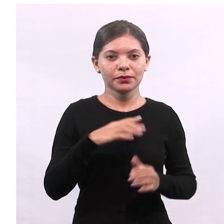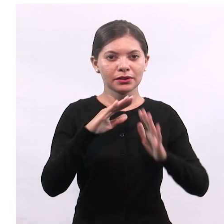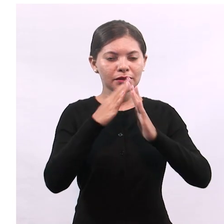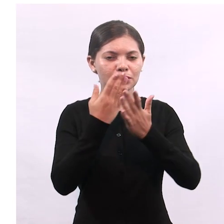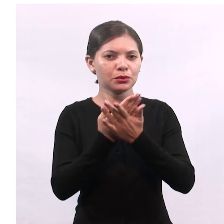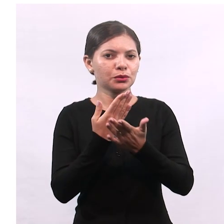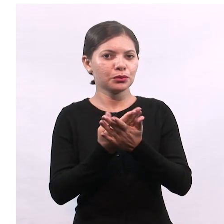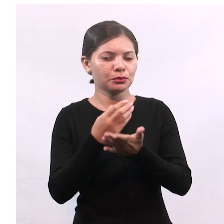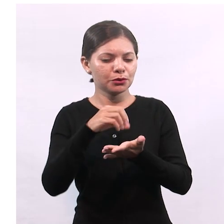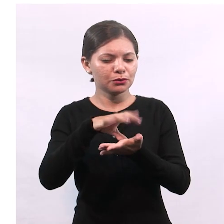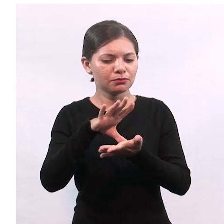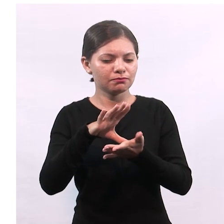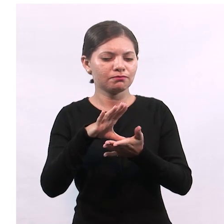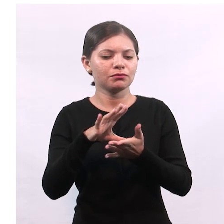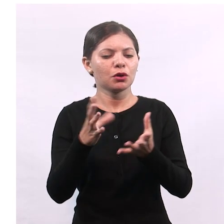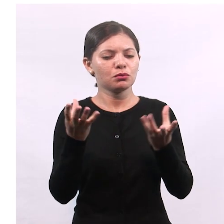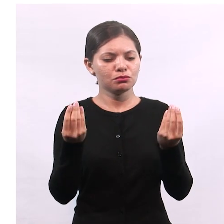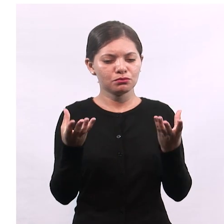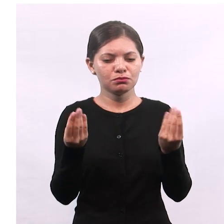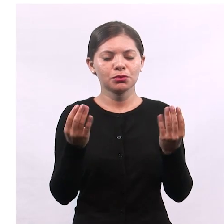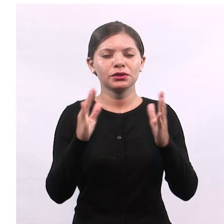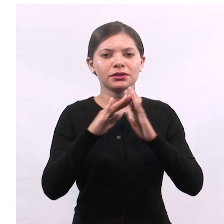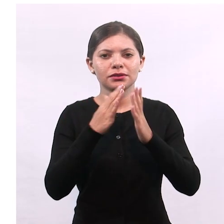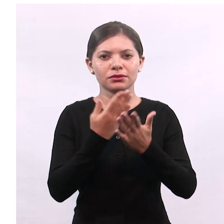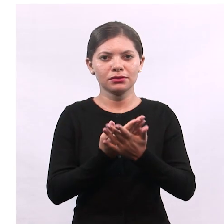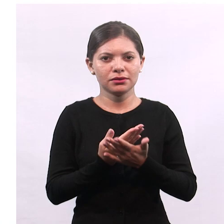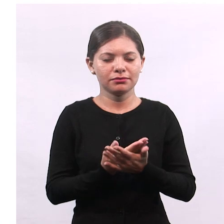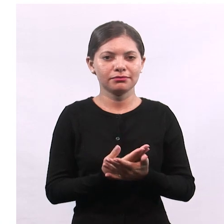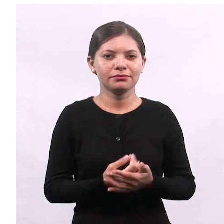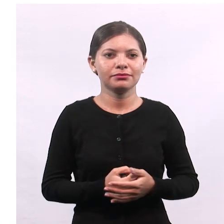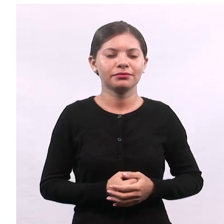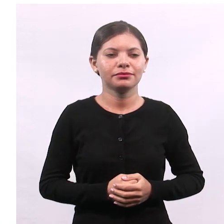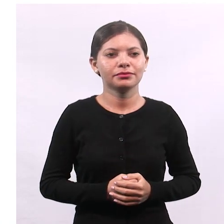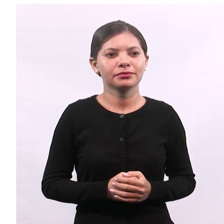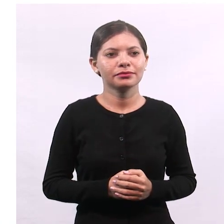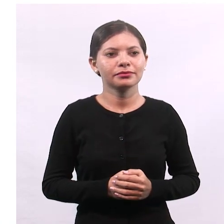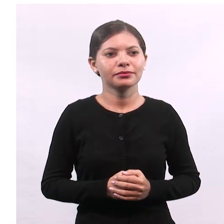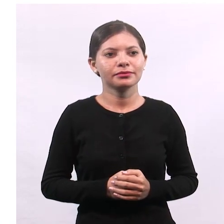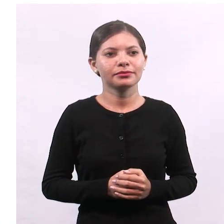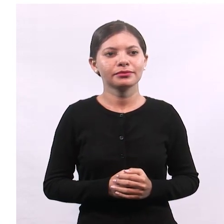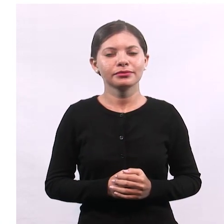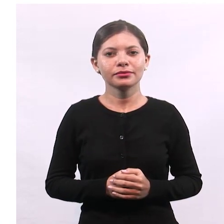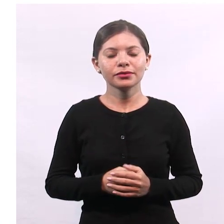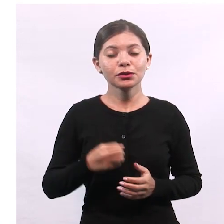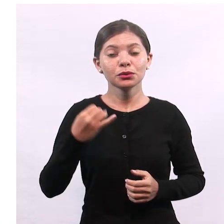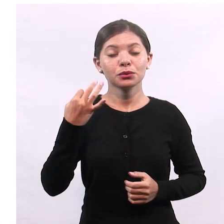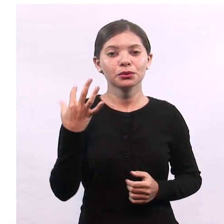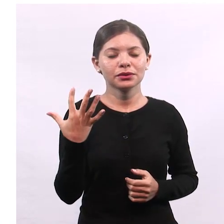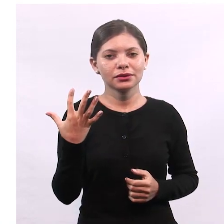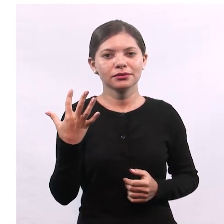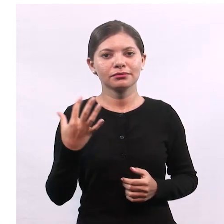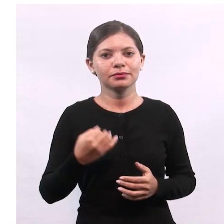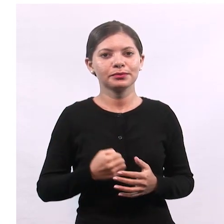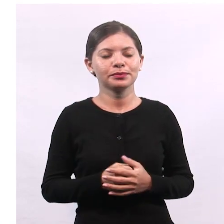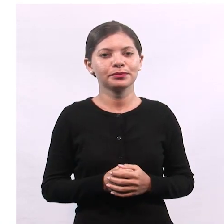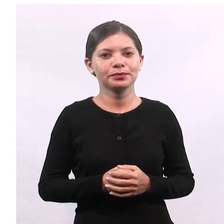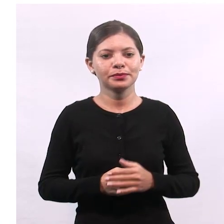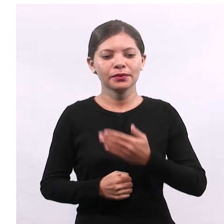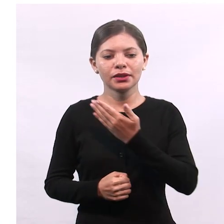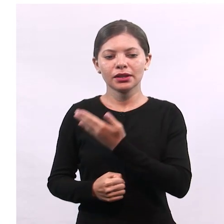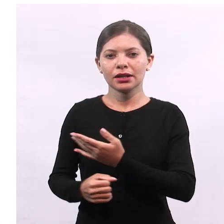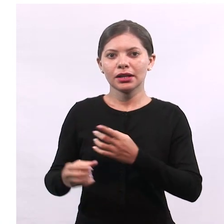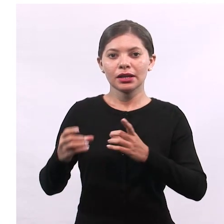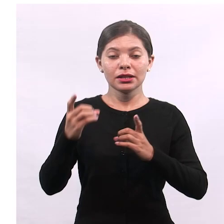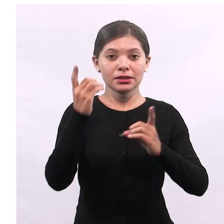ofertando essa etapa de ensino distribuição de frequência a gente conta quantas frequência esses dados podem